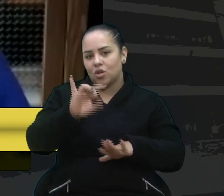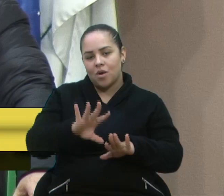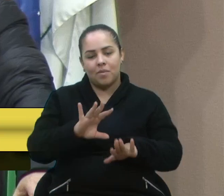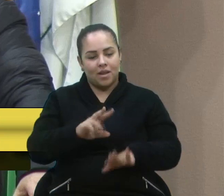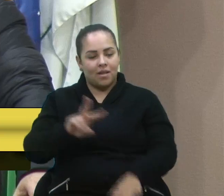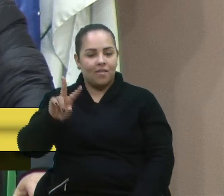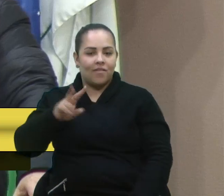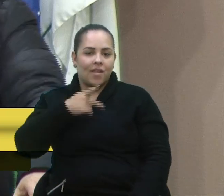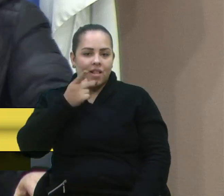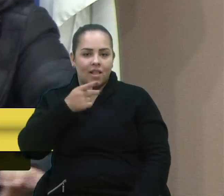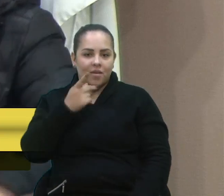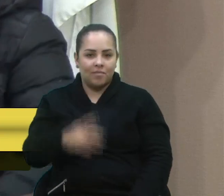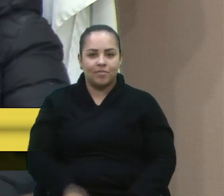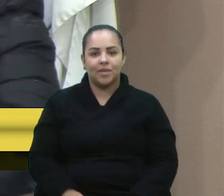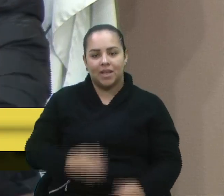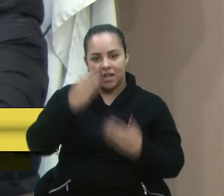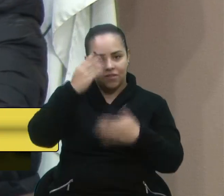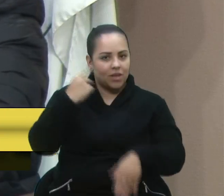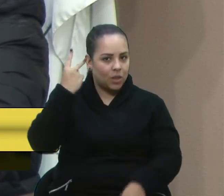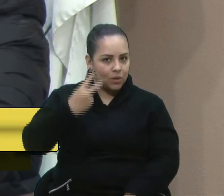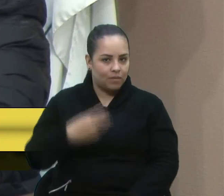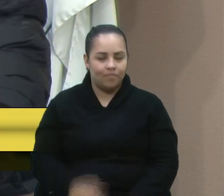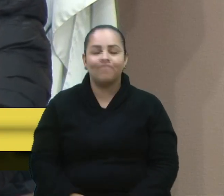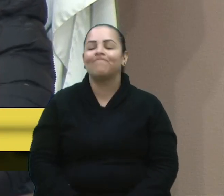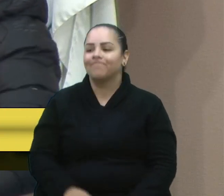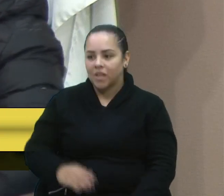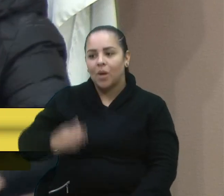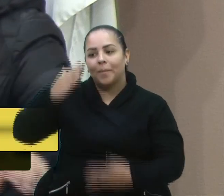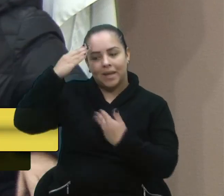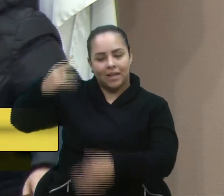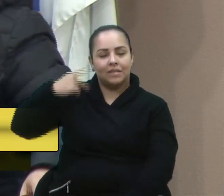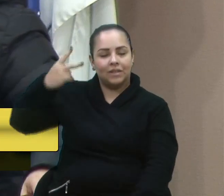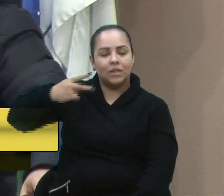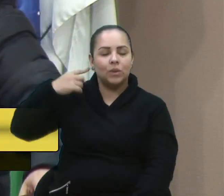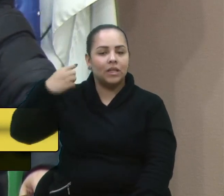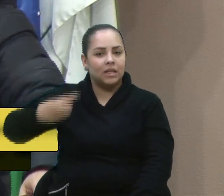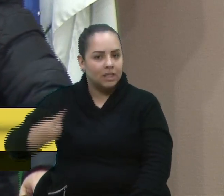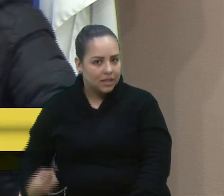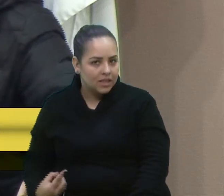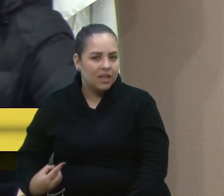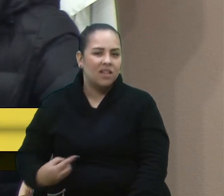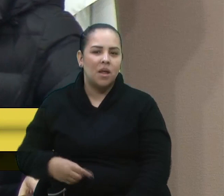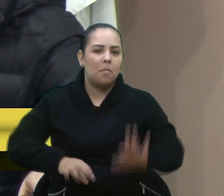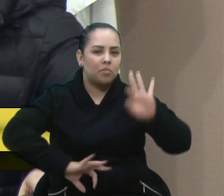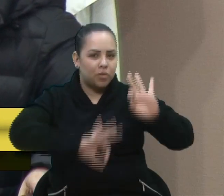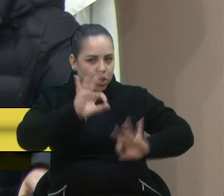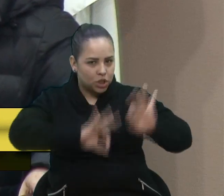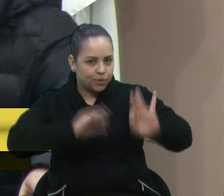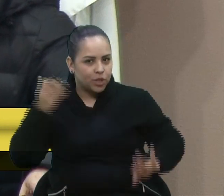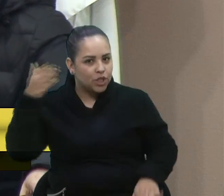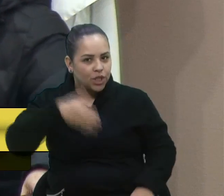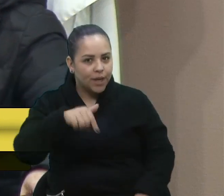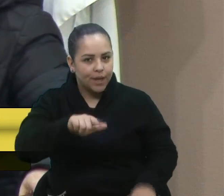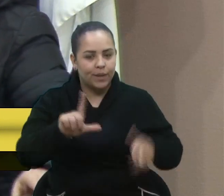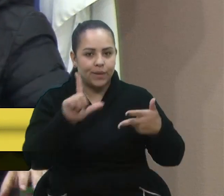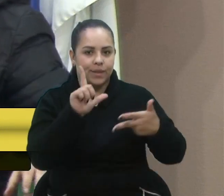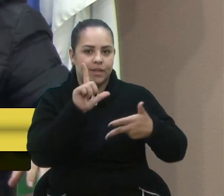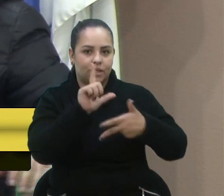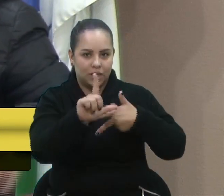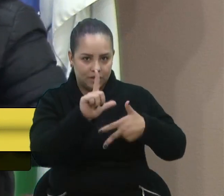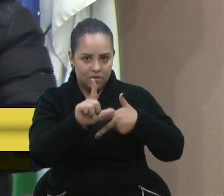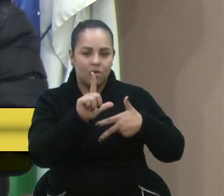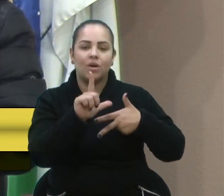Muito obrigado, vereador Denise, e tenho certeza que esses projetos que, quando aportam aqui no Legislativo, ele tem condições